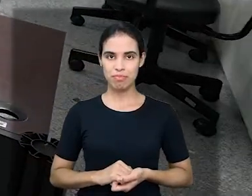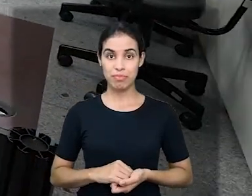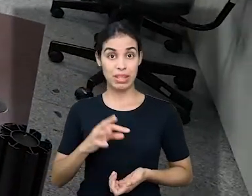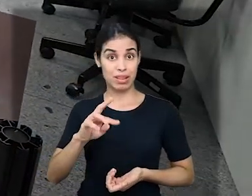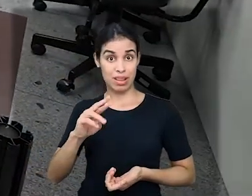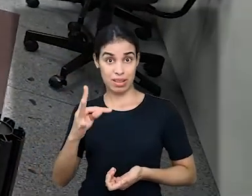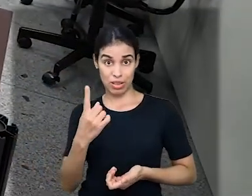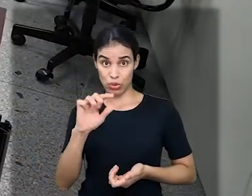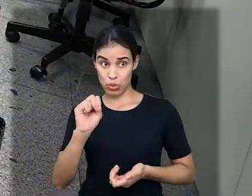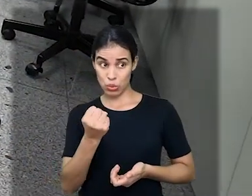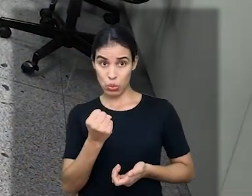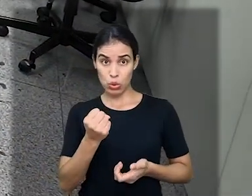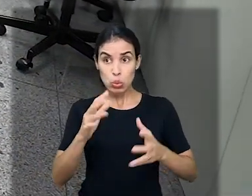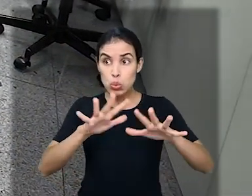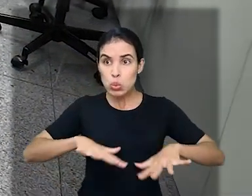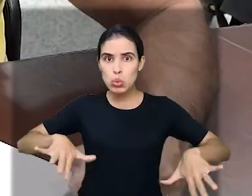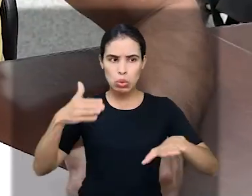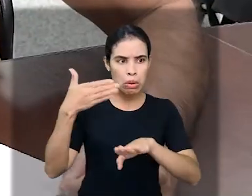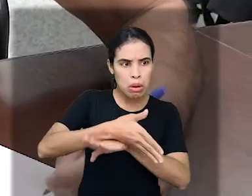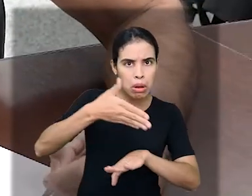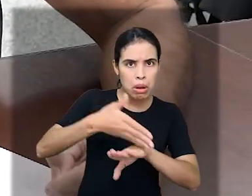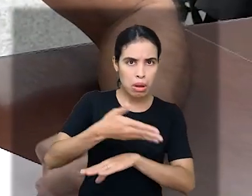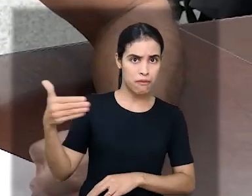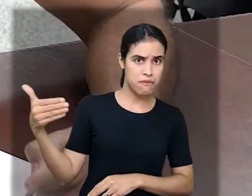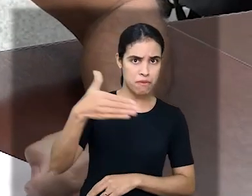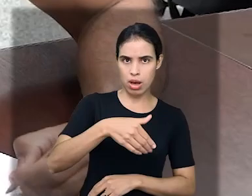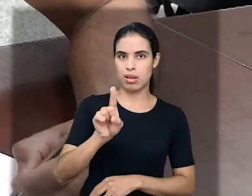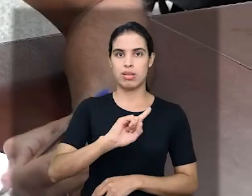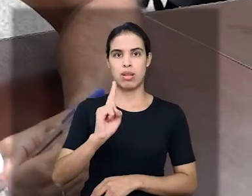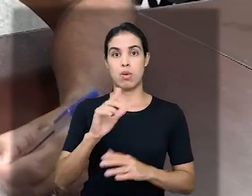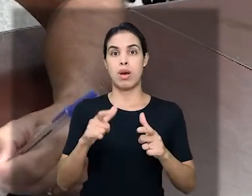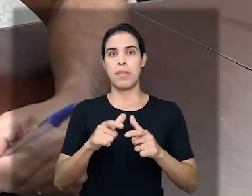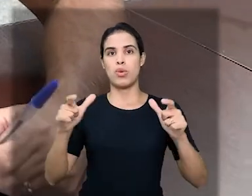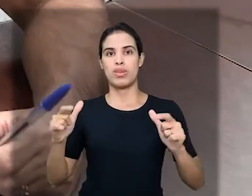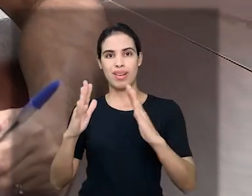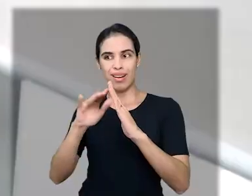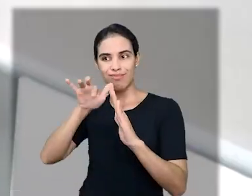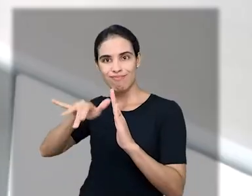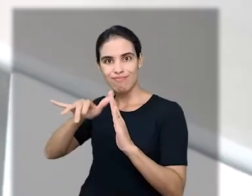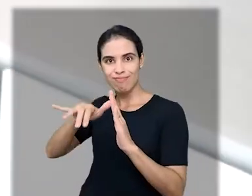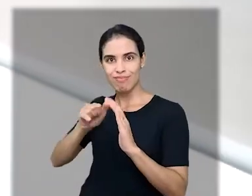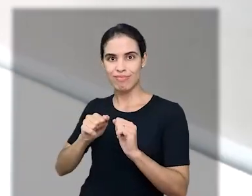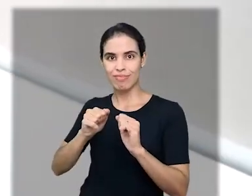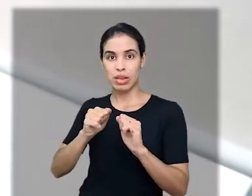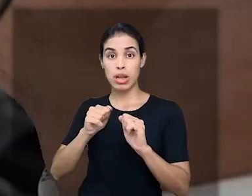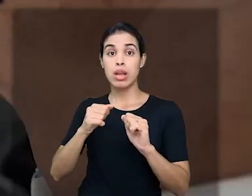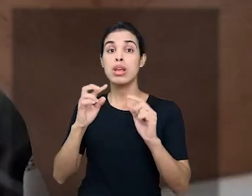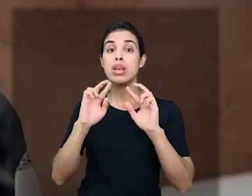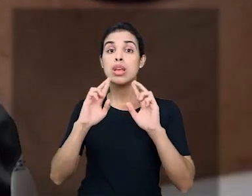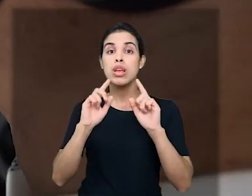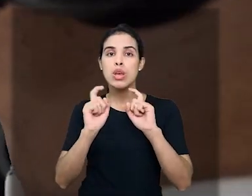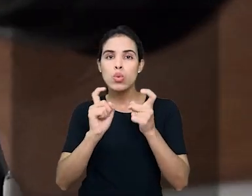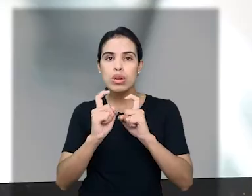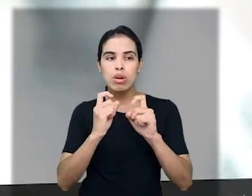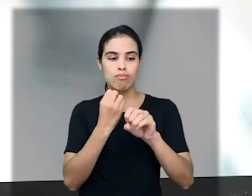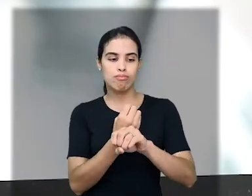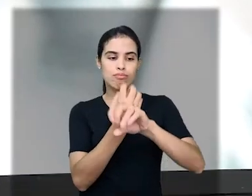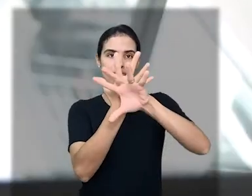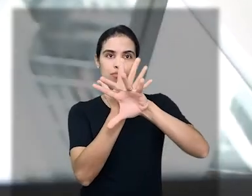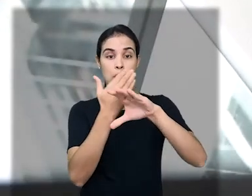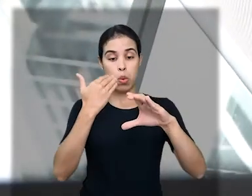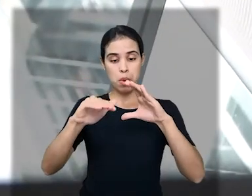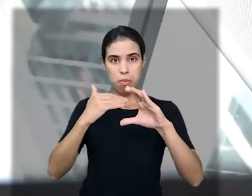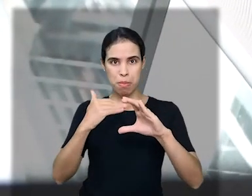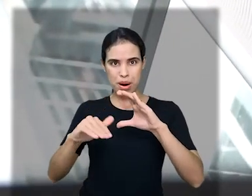unidade, poucos trabalham presencialmente. A maioria está em home office. As reuniões são online e por meio de chat.